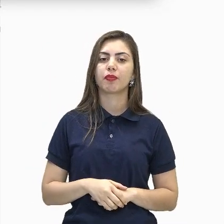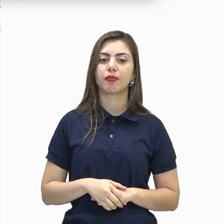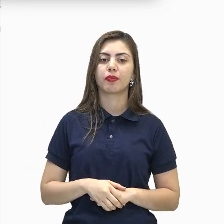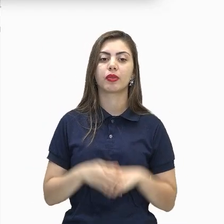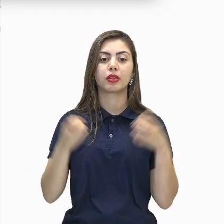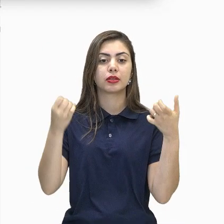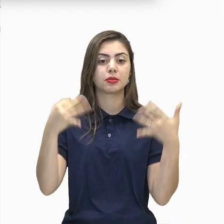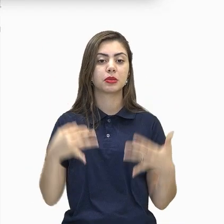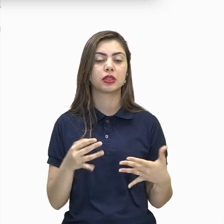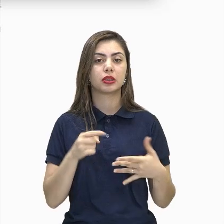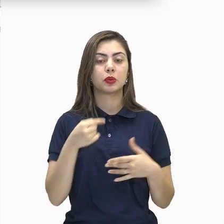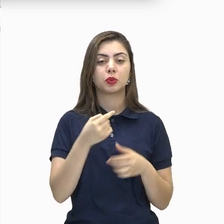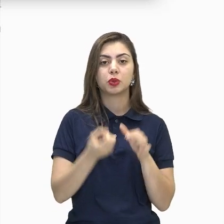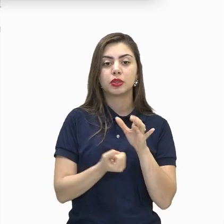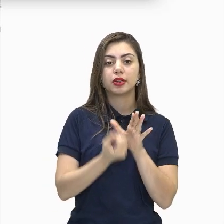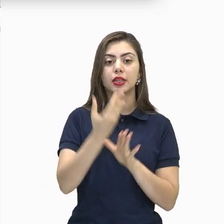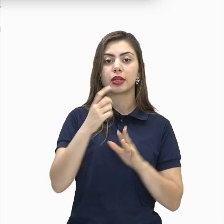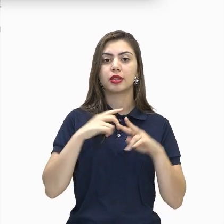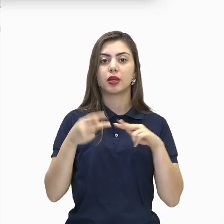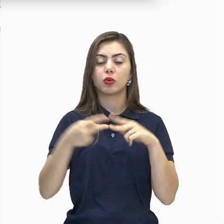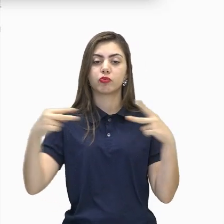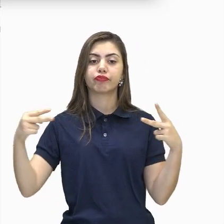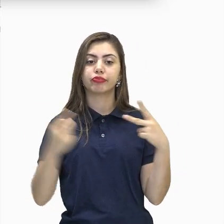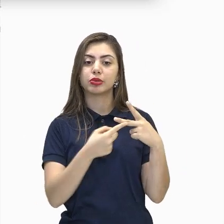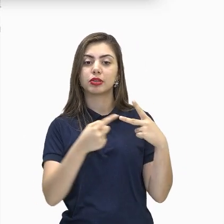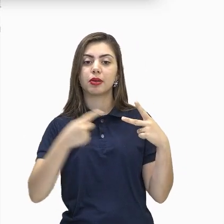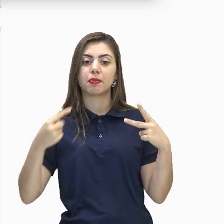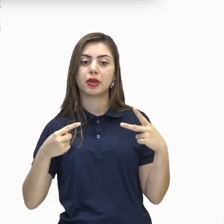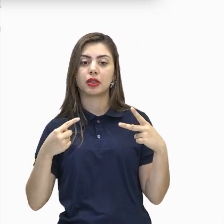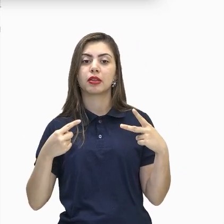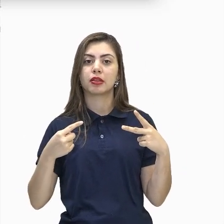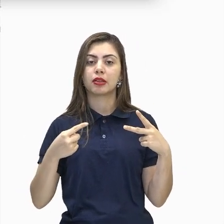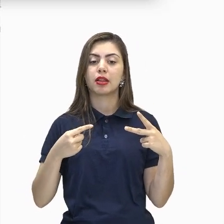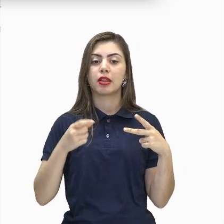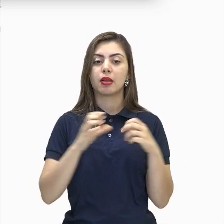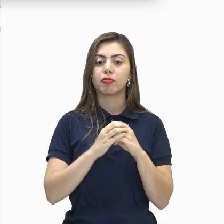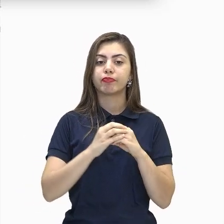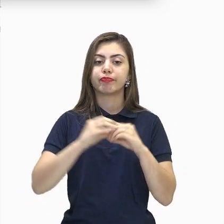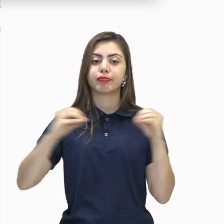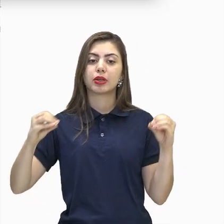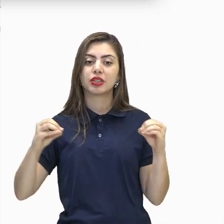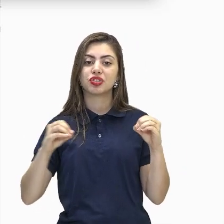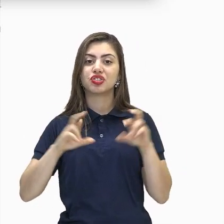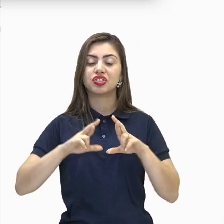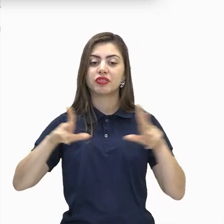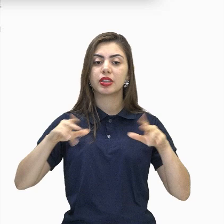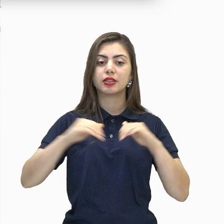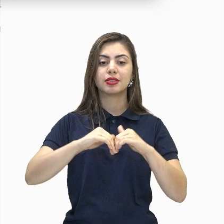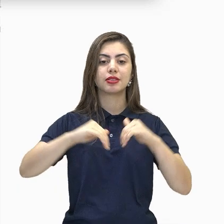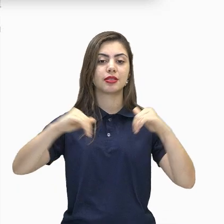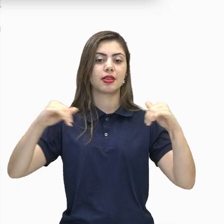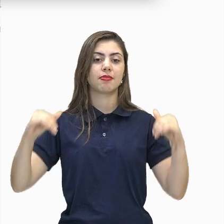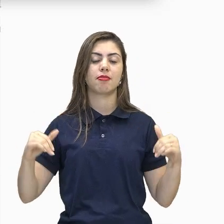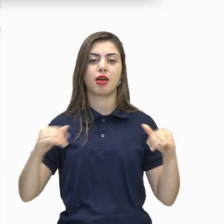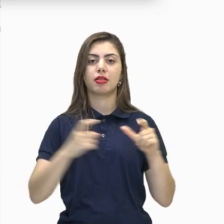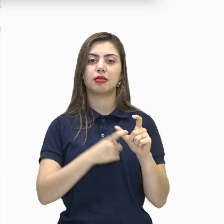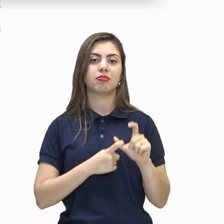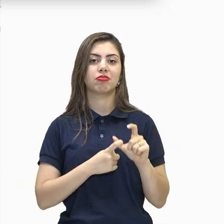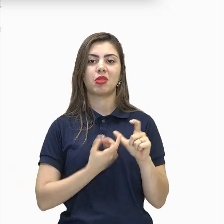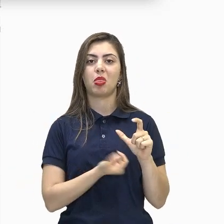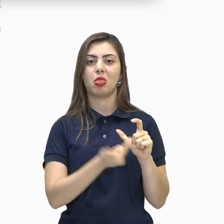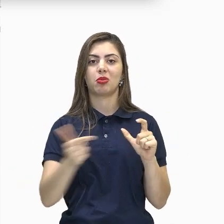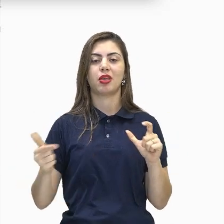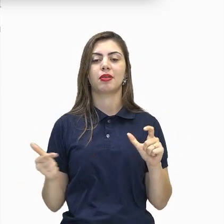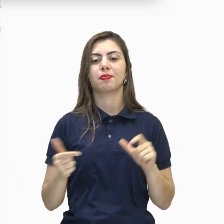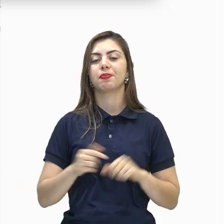que durante a formação dos gametas, os alelos de genes diferentes se separam de forma independente uns dos outros.